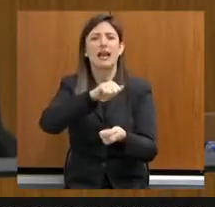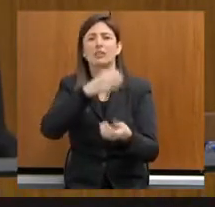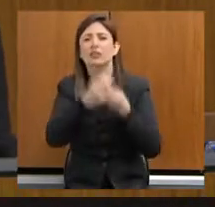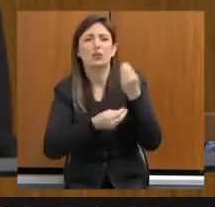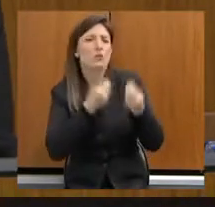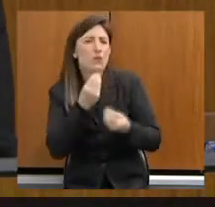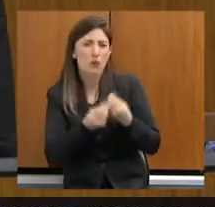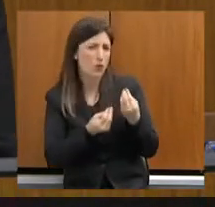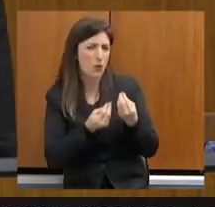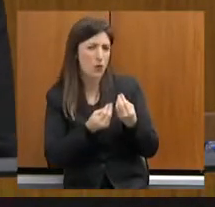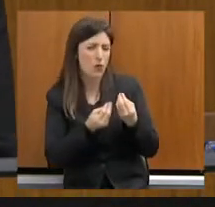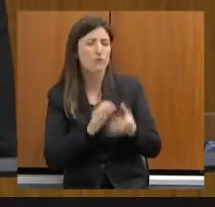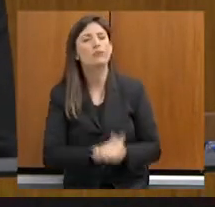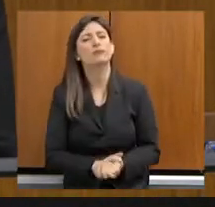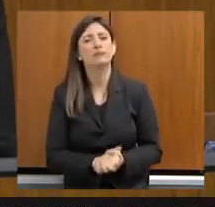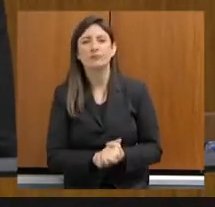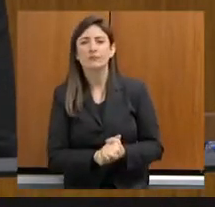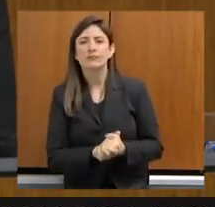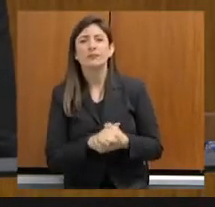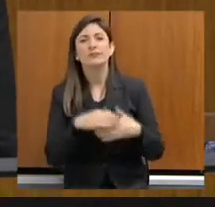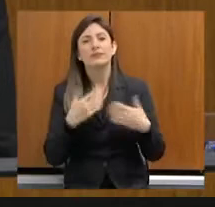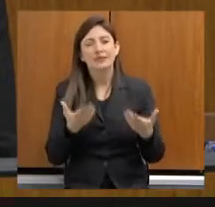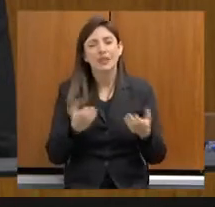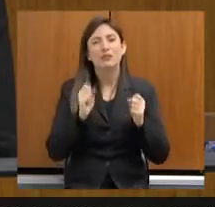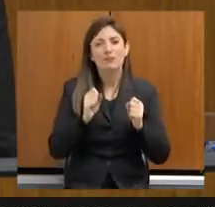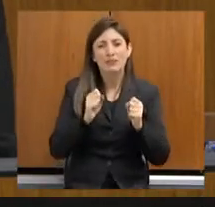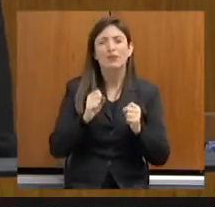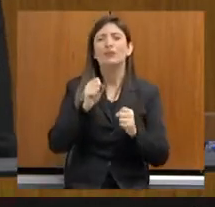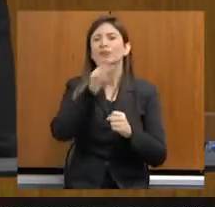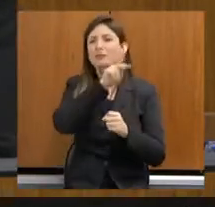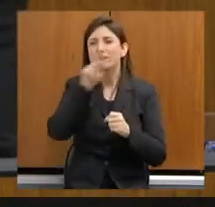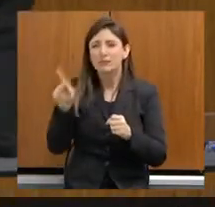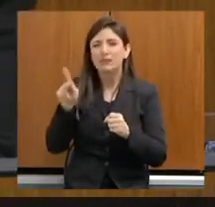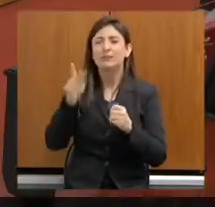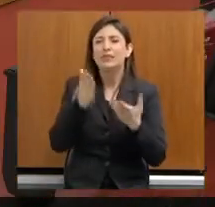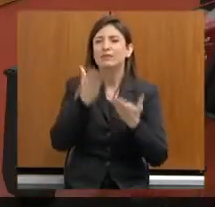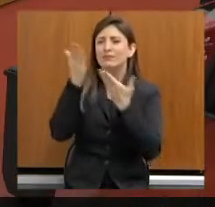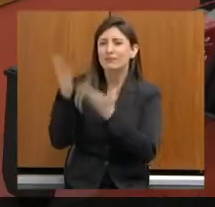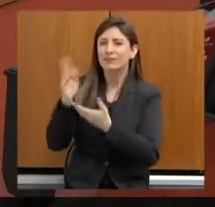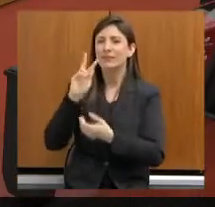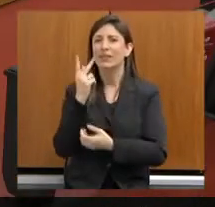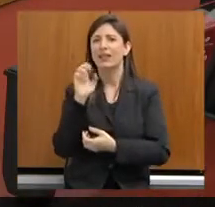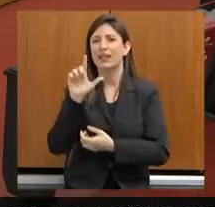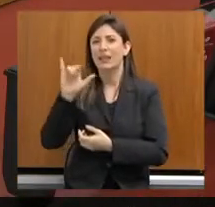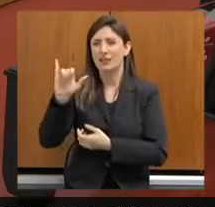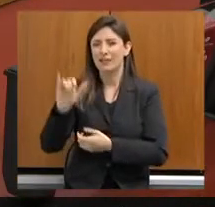indagações eu retorno à presidência para o deputado ele Grill